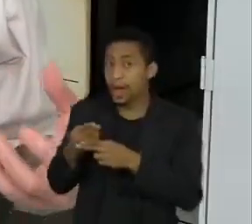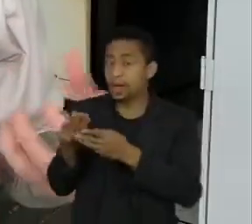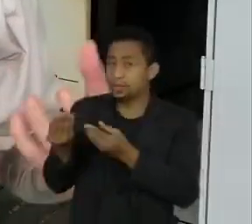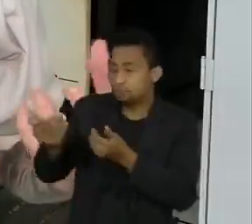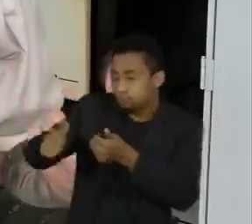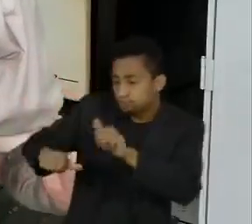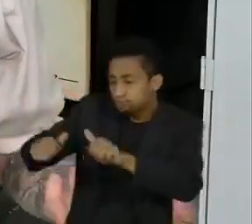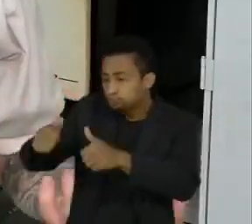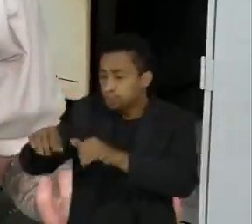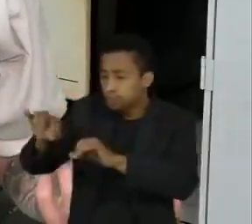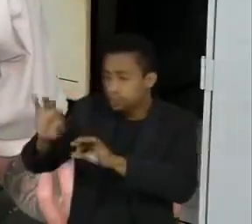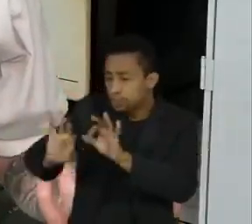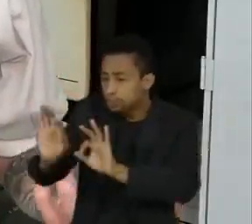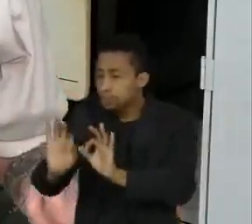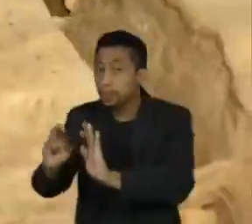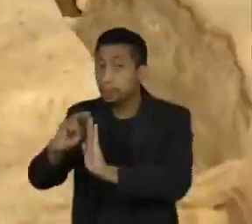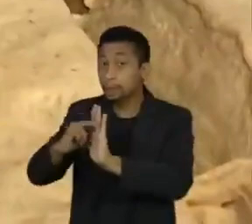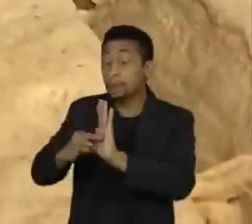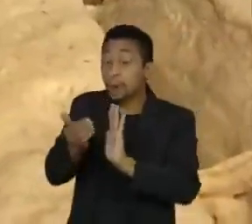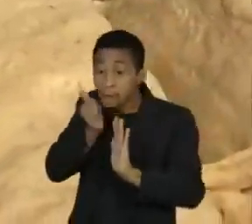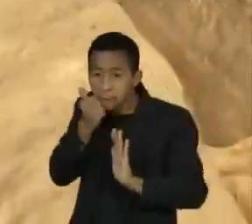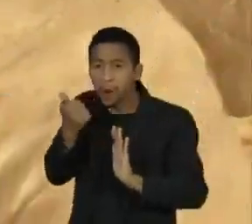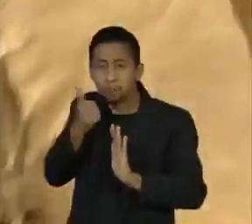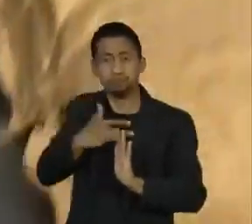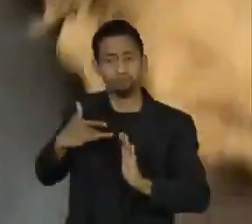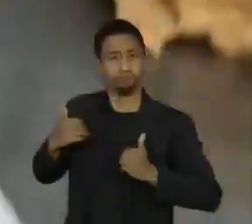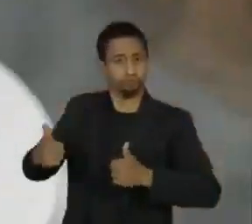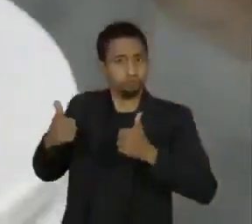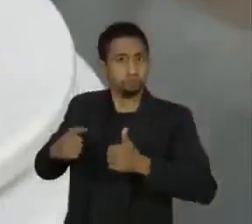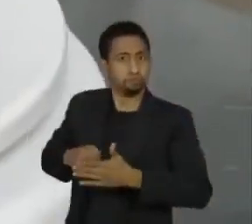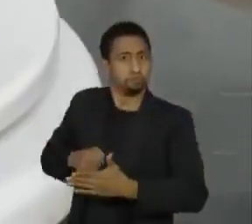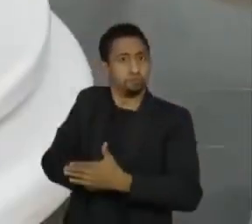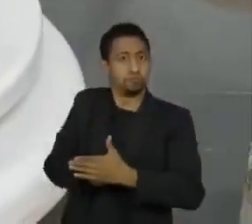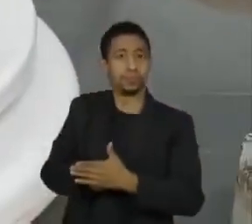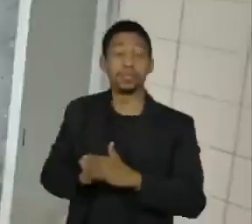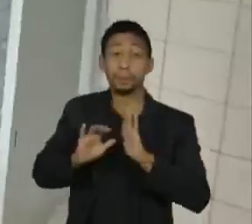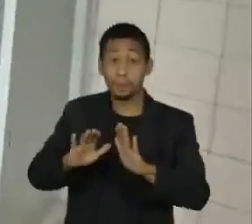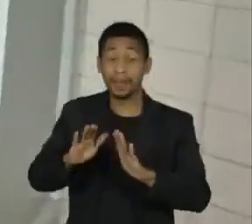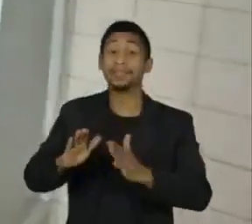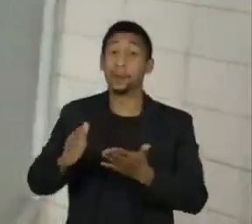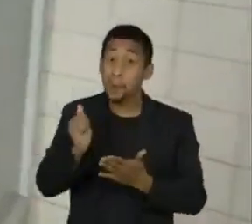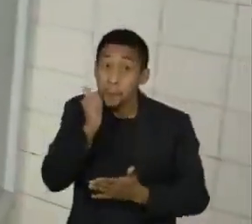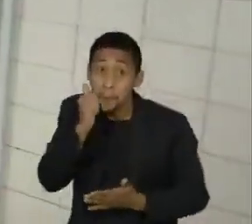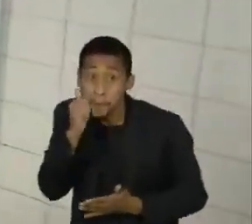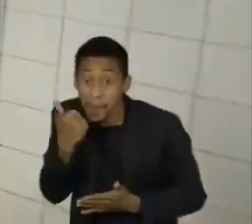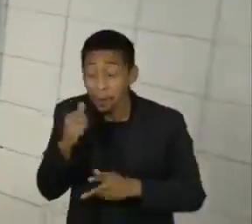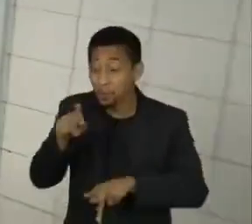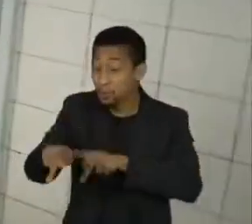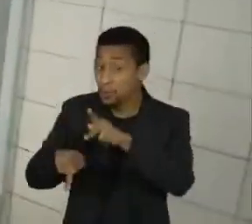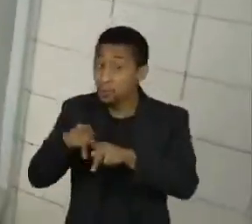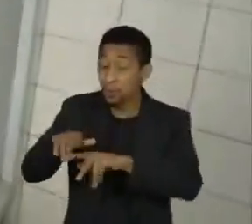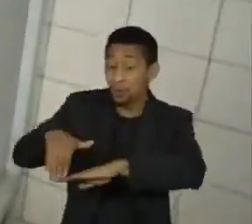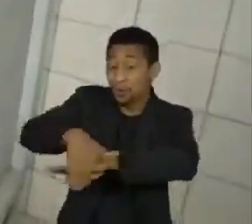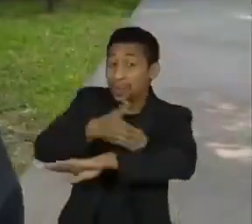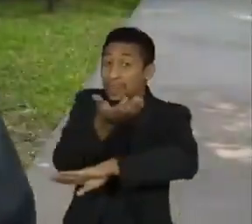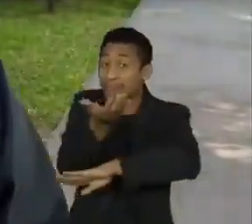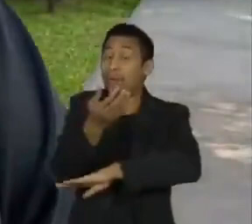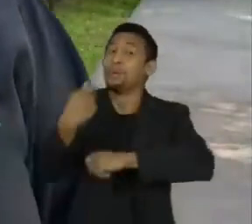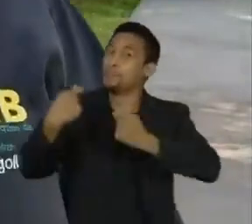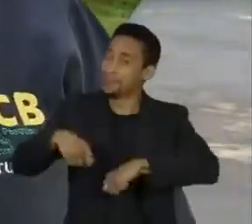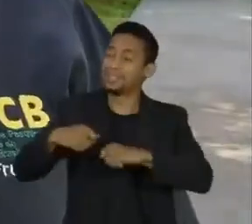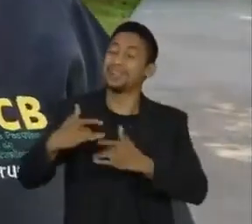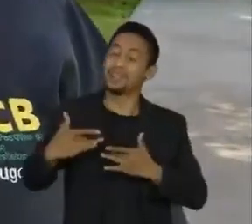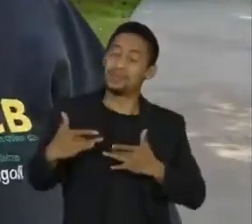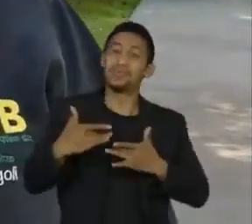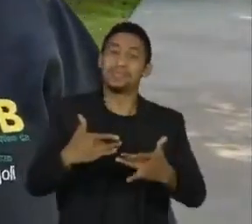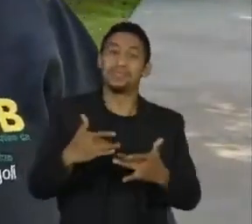seja um pão nutritivo. Mas para continuar este trabalho, o Pão do Povo da Rua precisa de doações. Nós estamos pedindo